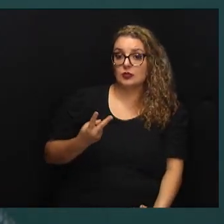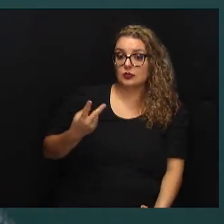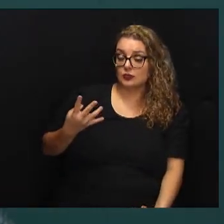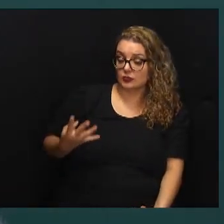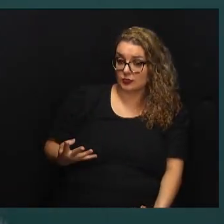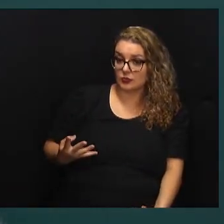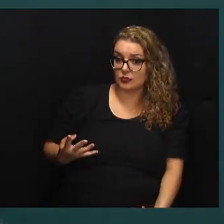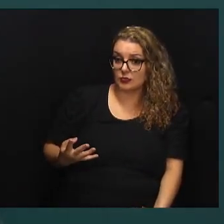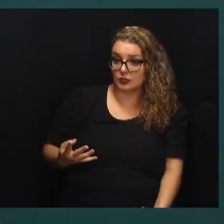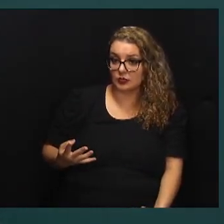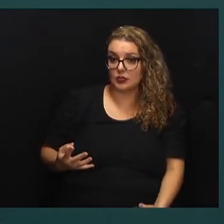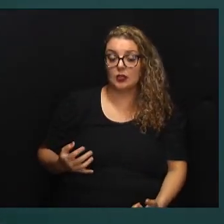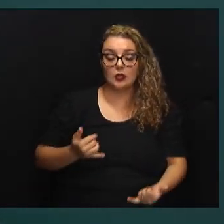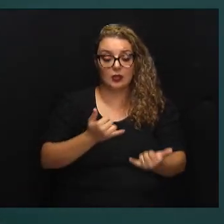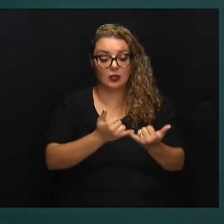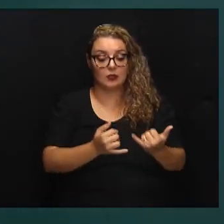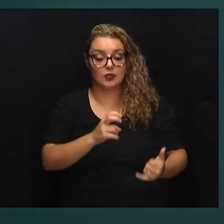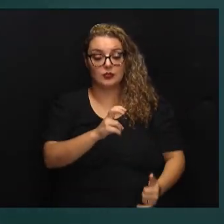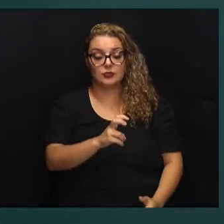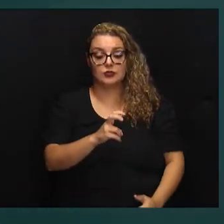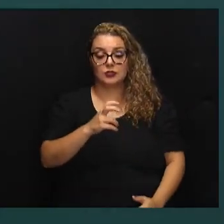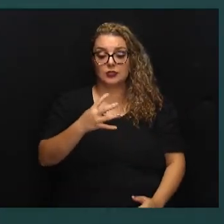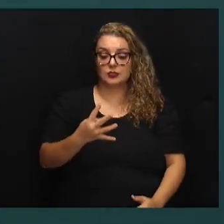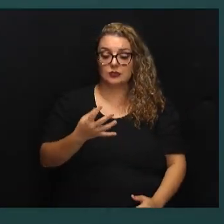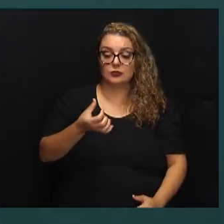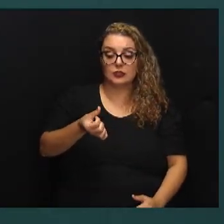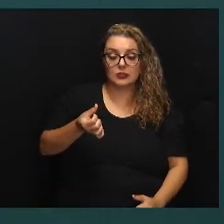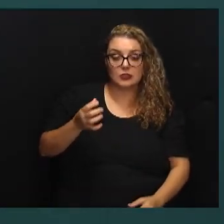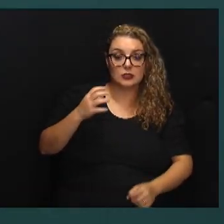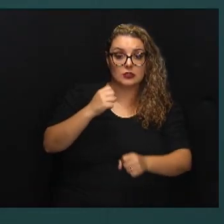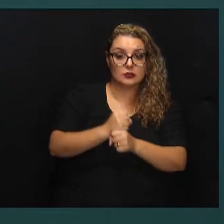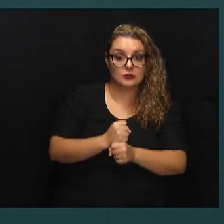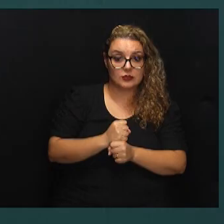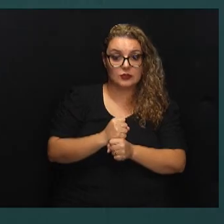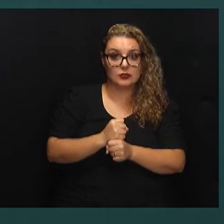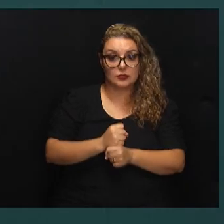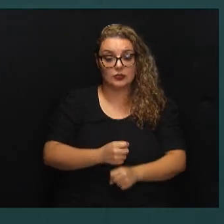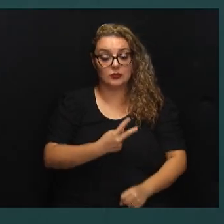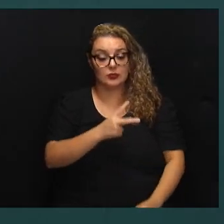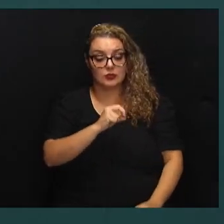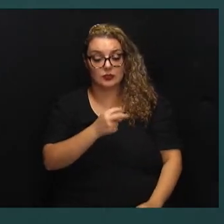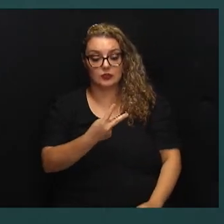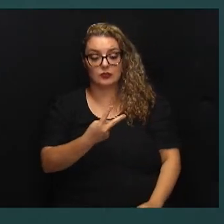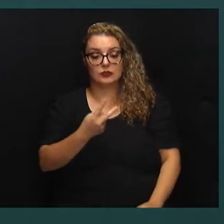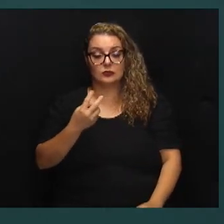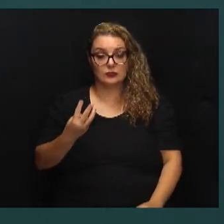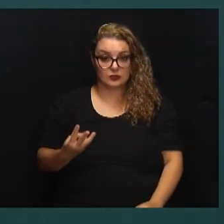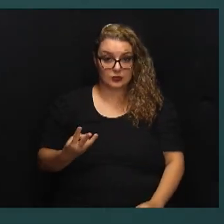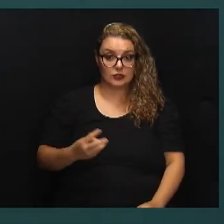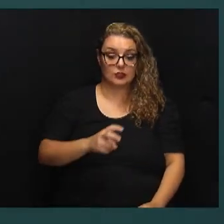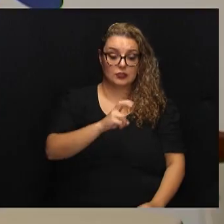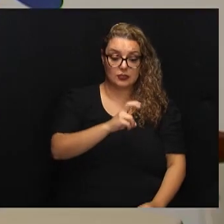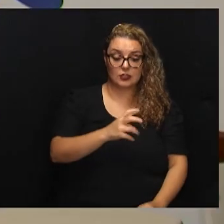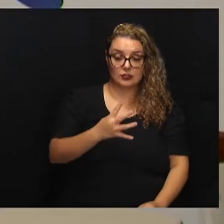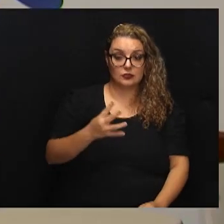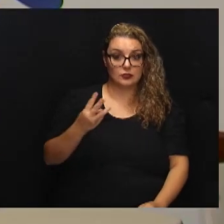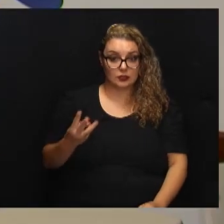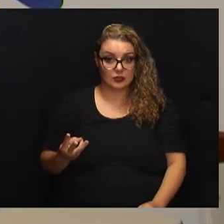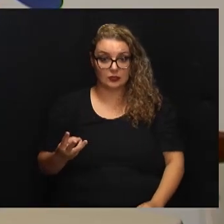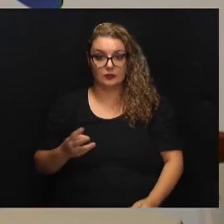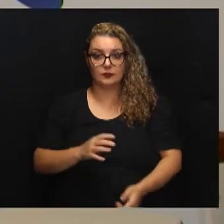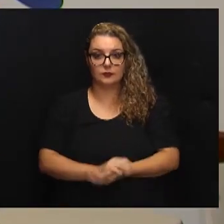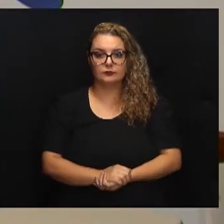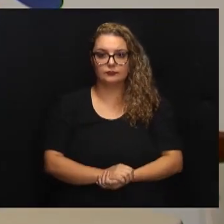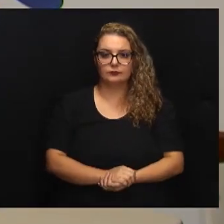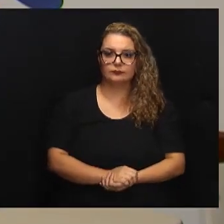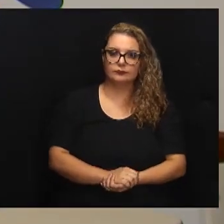média foi de 546 pontos, sendo que em 2023 foi 543.